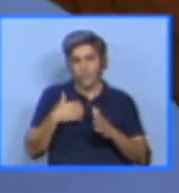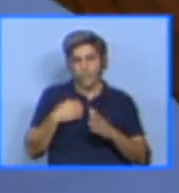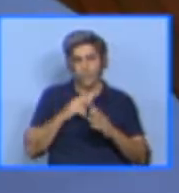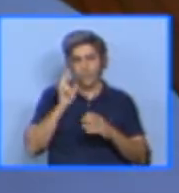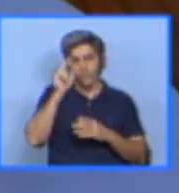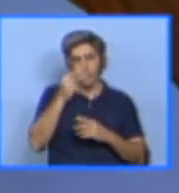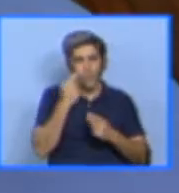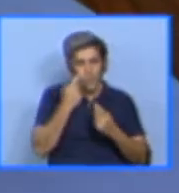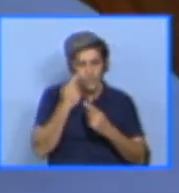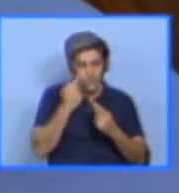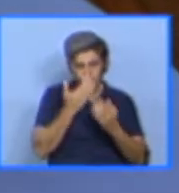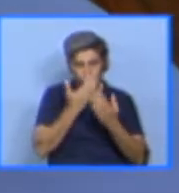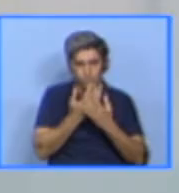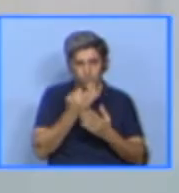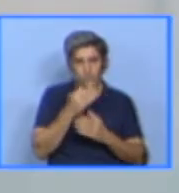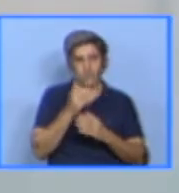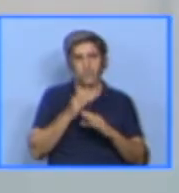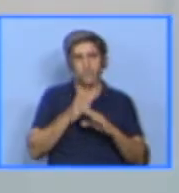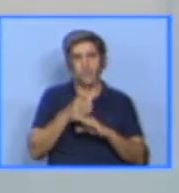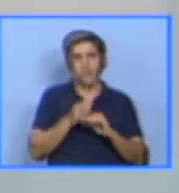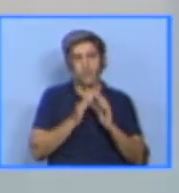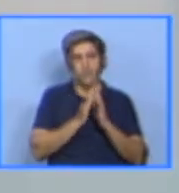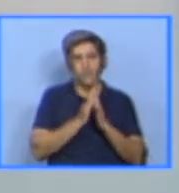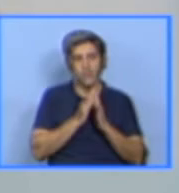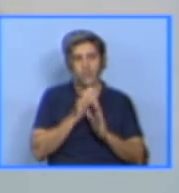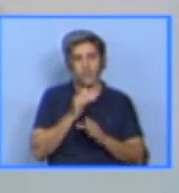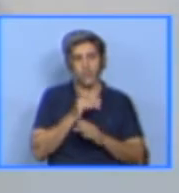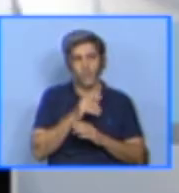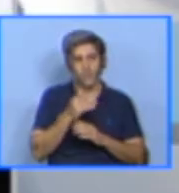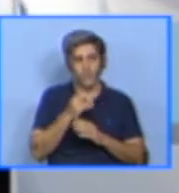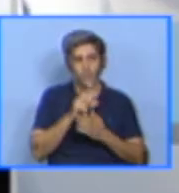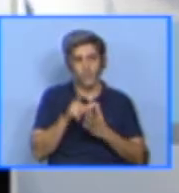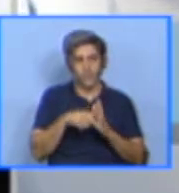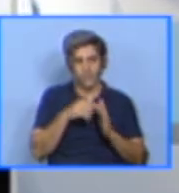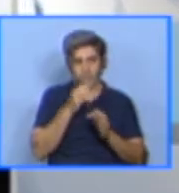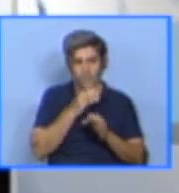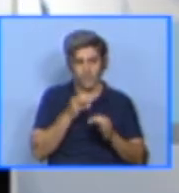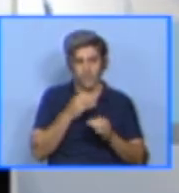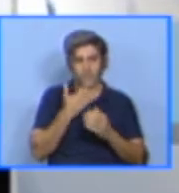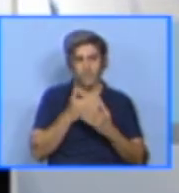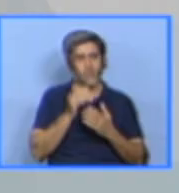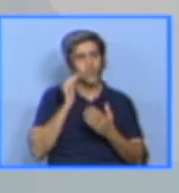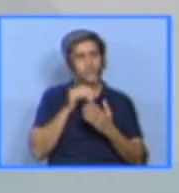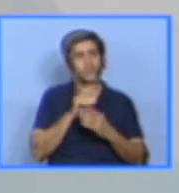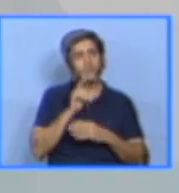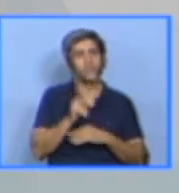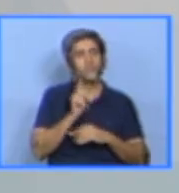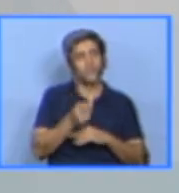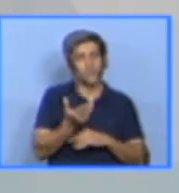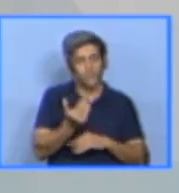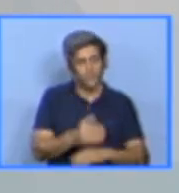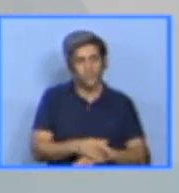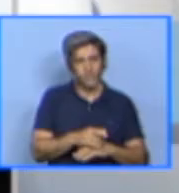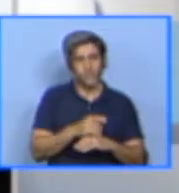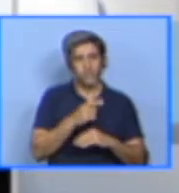no local foi o Barco Capela. Exato. Em que consiste esse projeto e que resultados tem dado? Esse